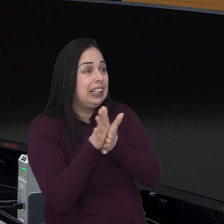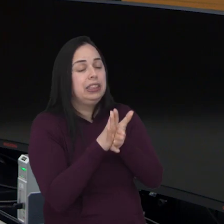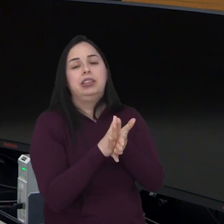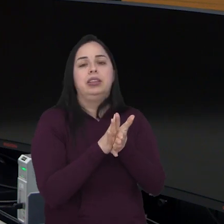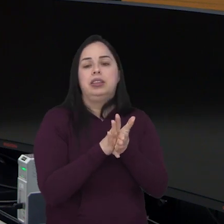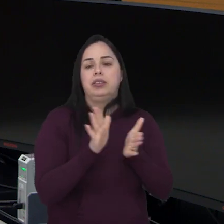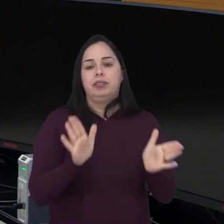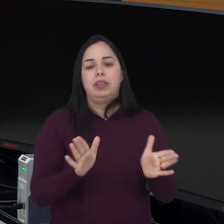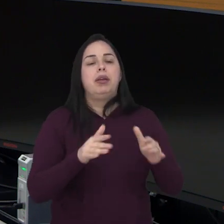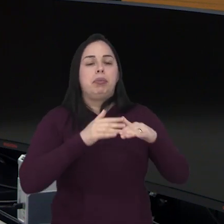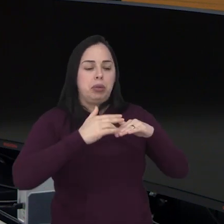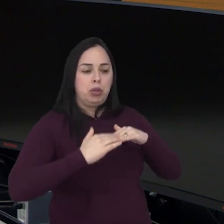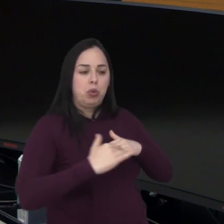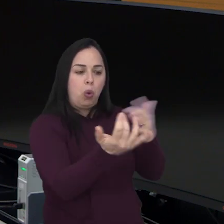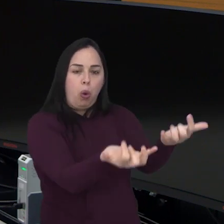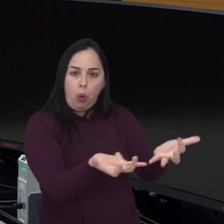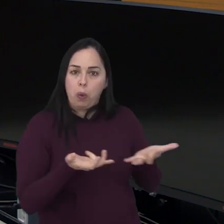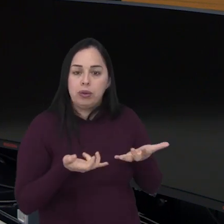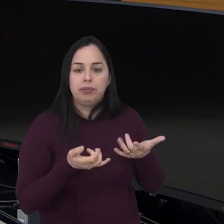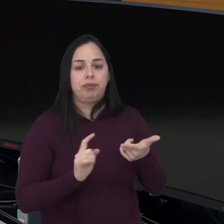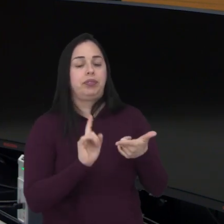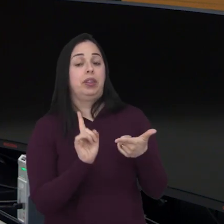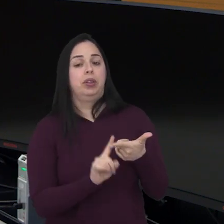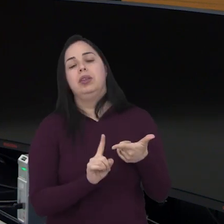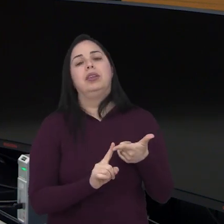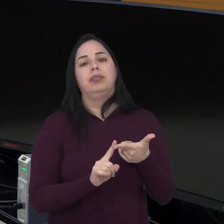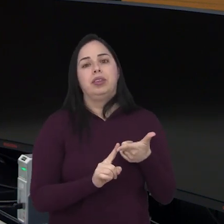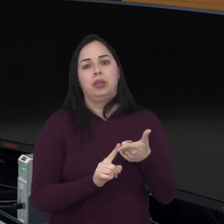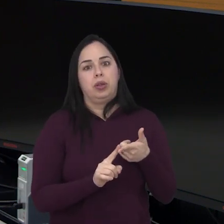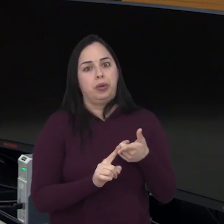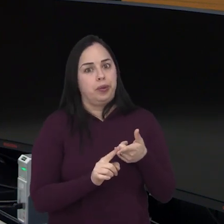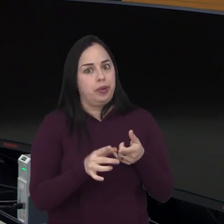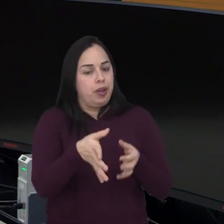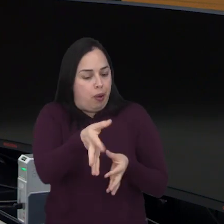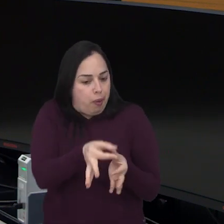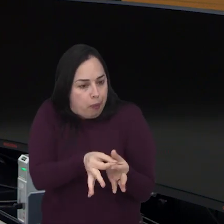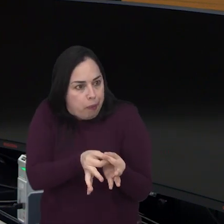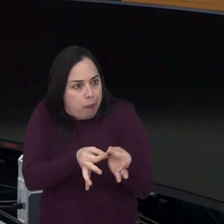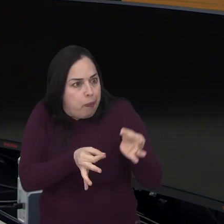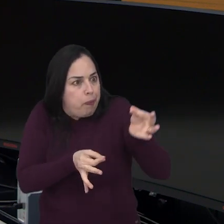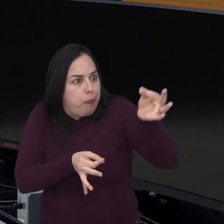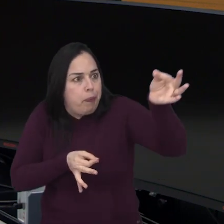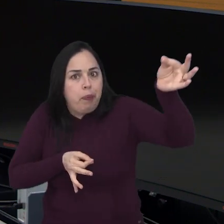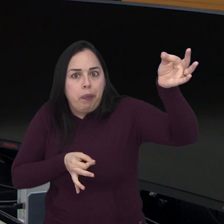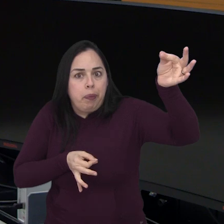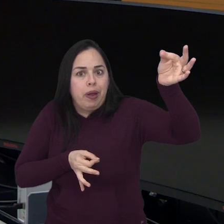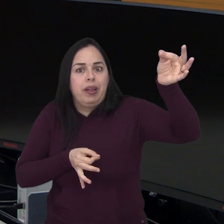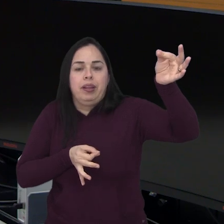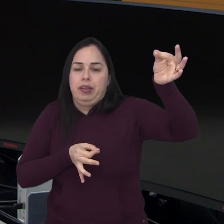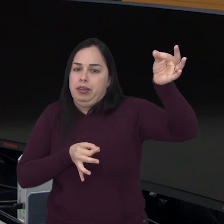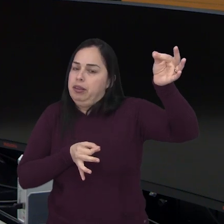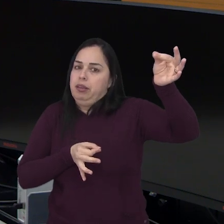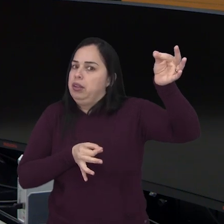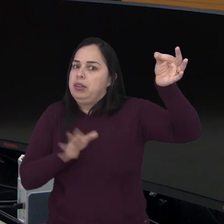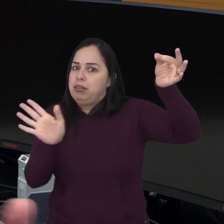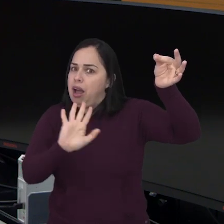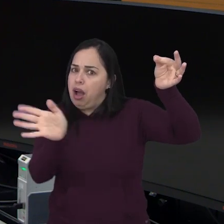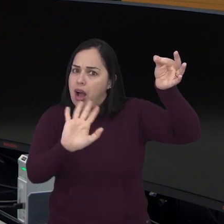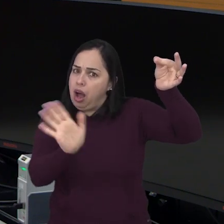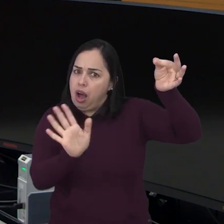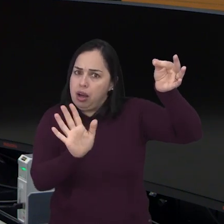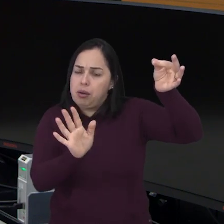ter fiação próxima, tem poste próximo, então um campo aberto. Não utilizar essas linhas que são cortantes,